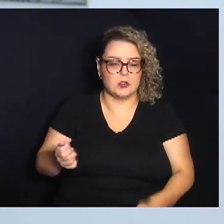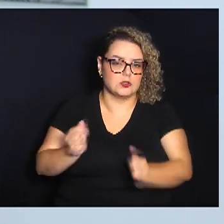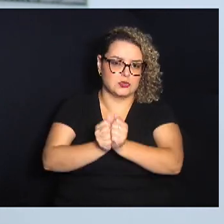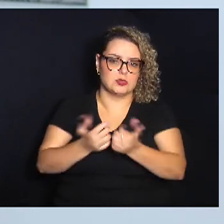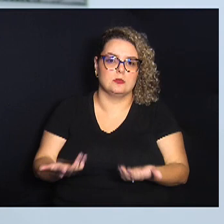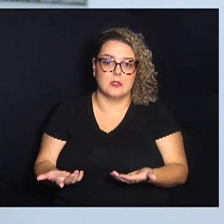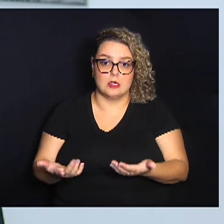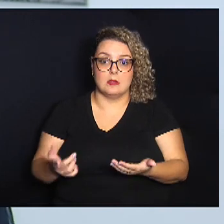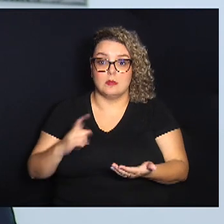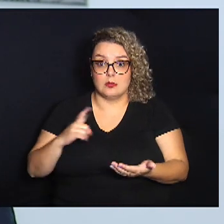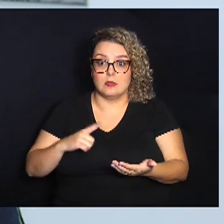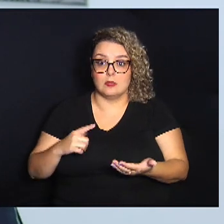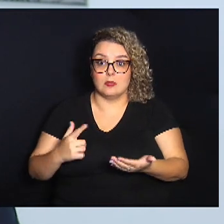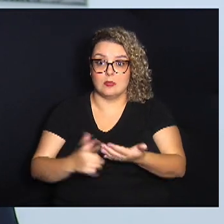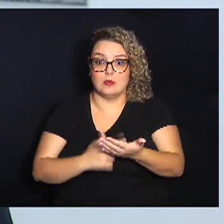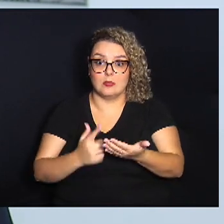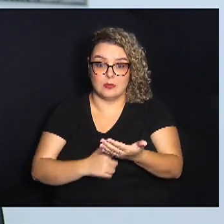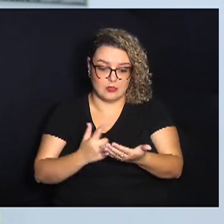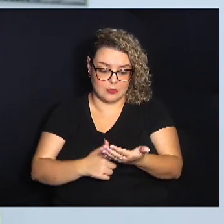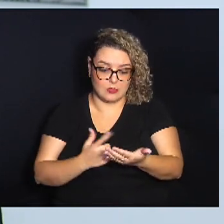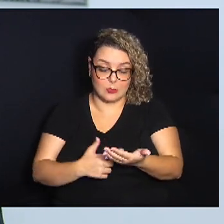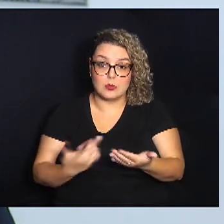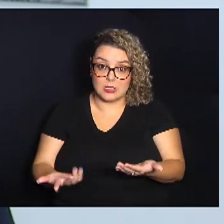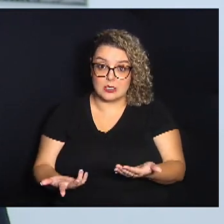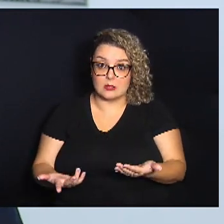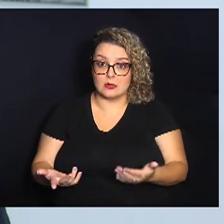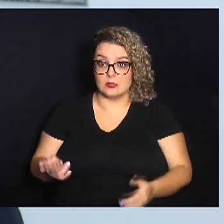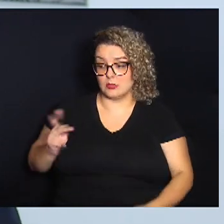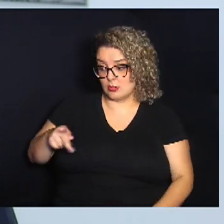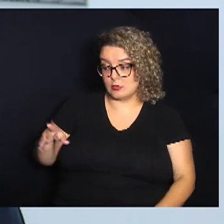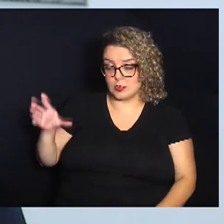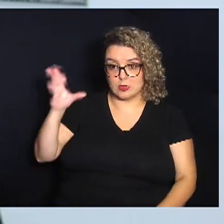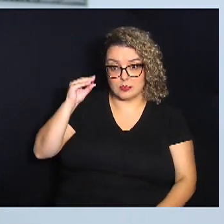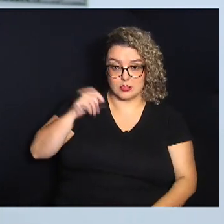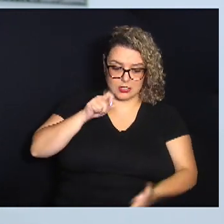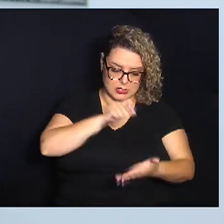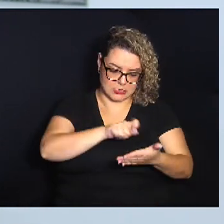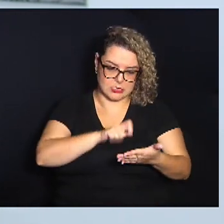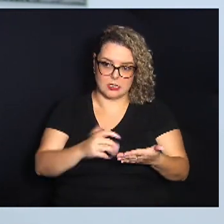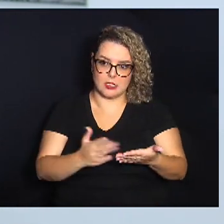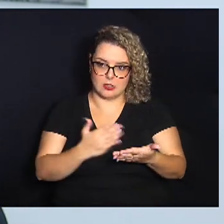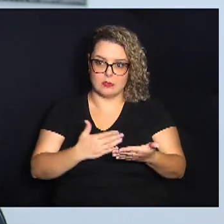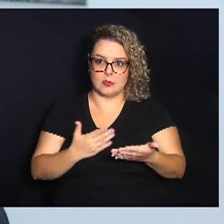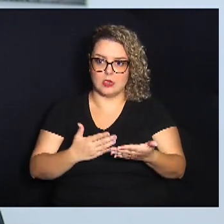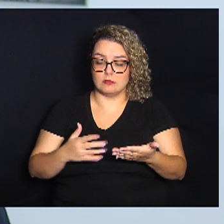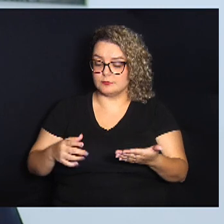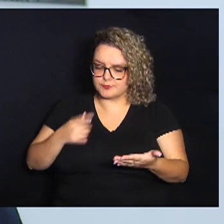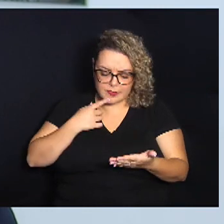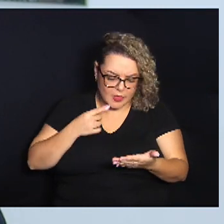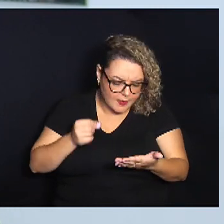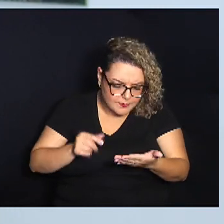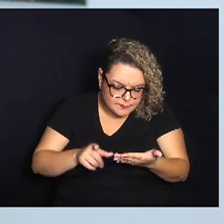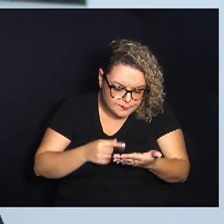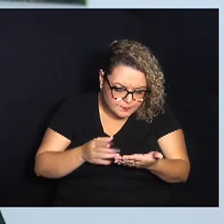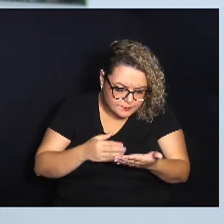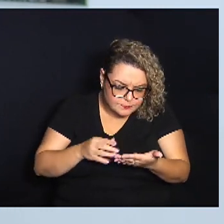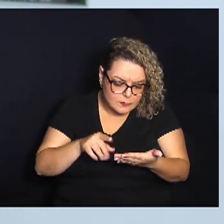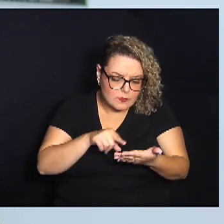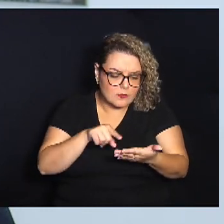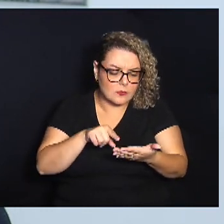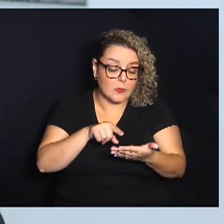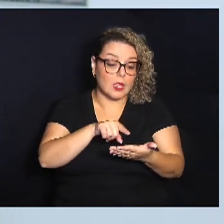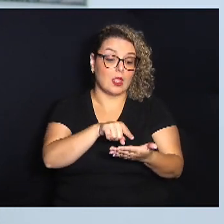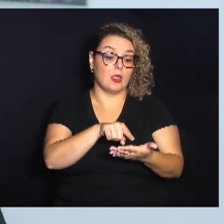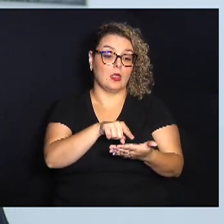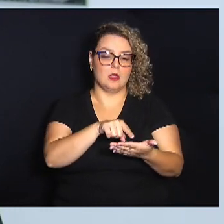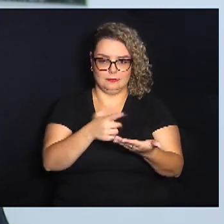que o livro, você tem o que o professor falou escrito do livro. Então, você consegue consultar isso. E o livro